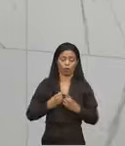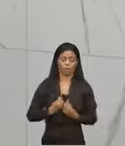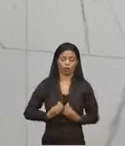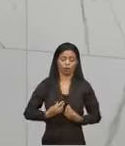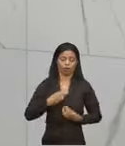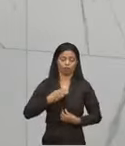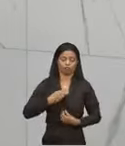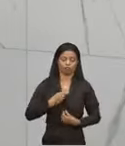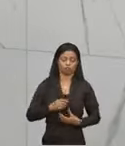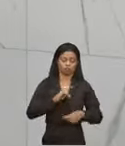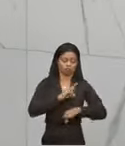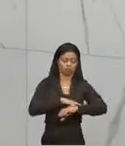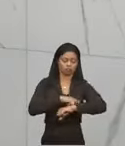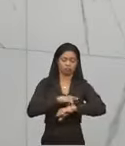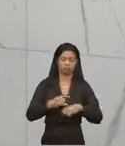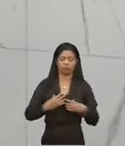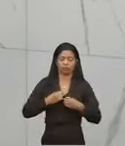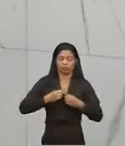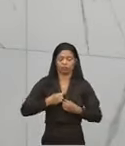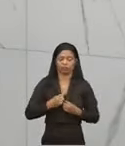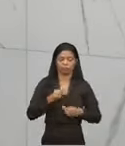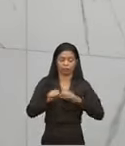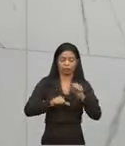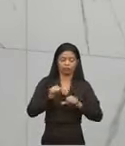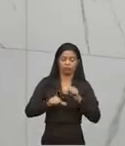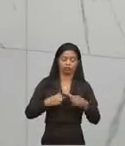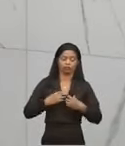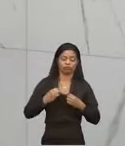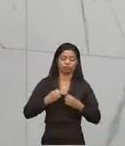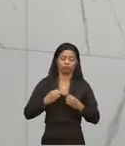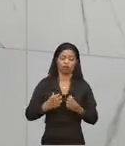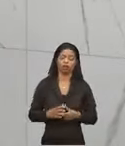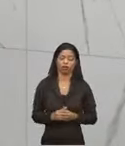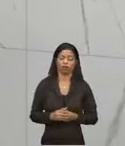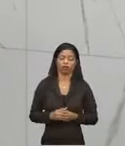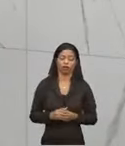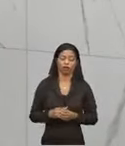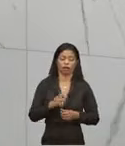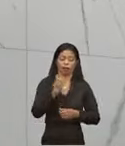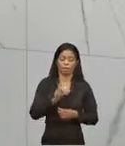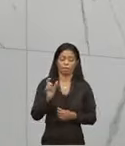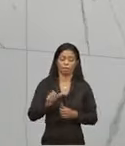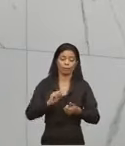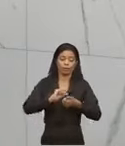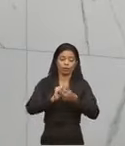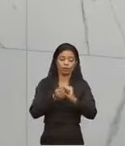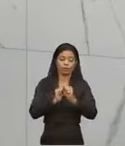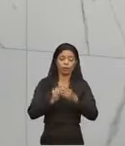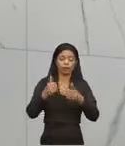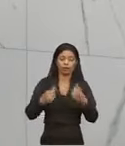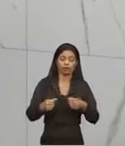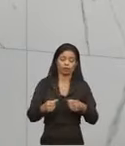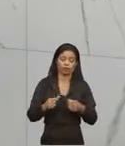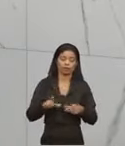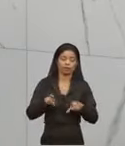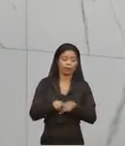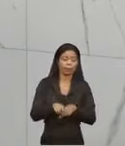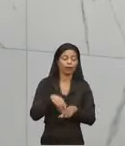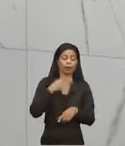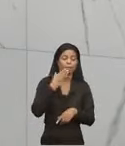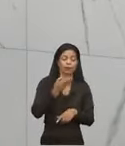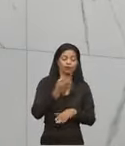exatamente, obrigado por me ajudar, é isso, os desportistas precisam de um vestiário, é um pedido ali, não só